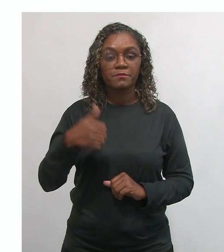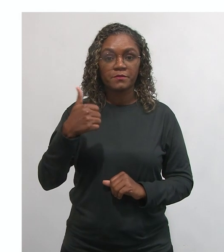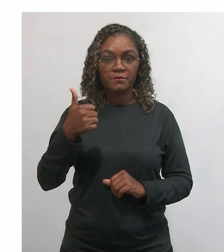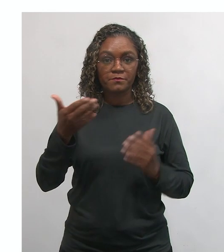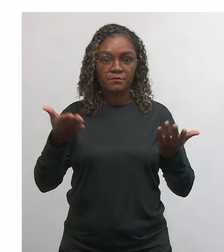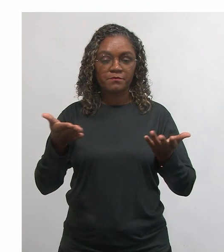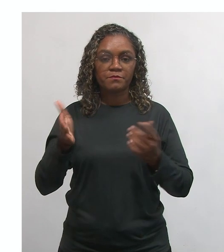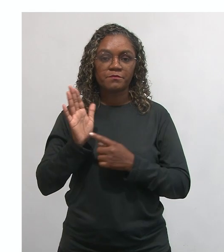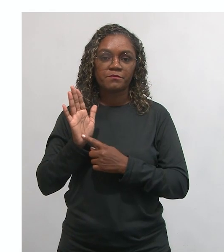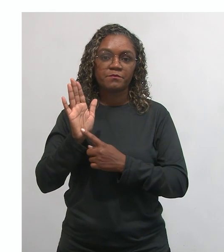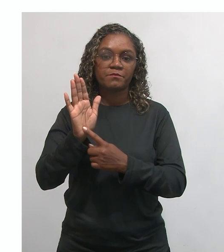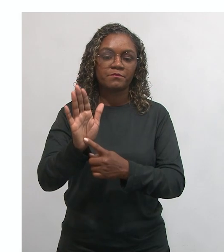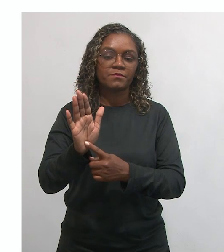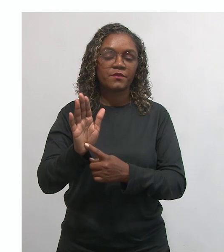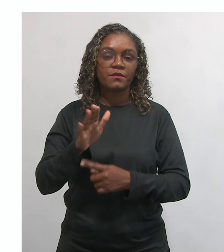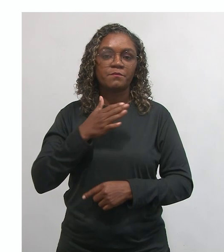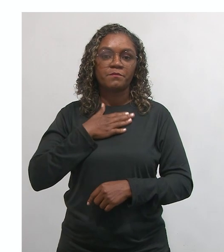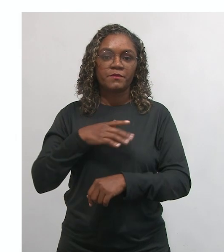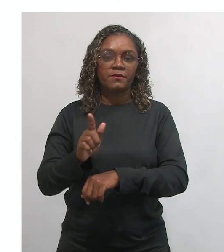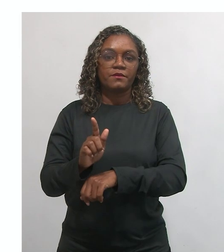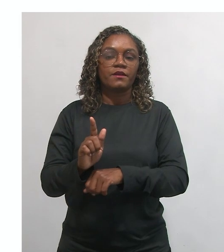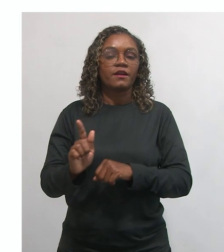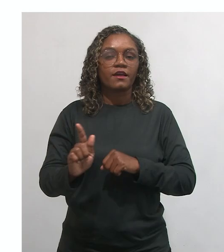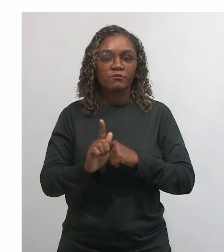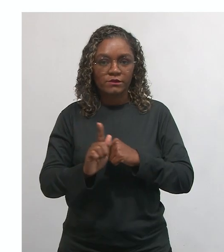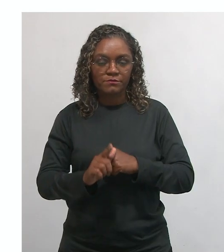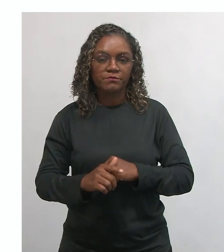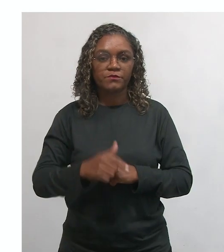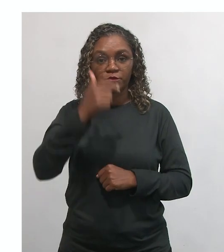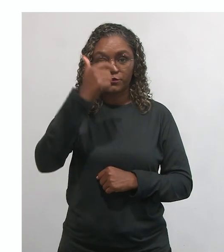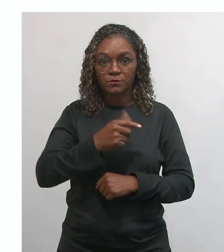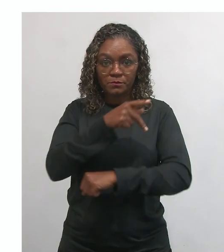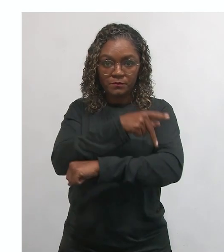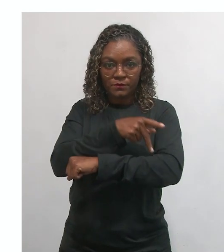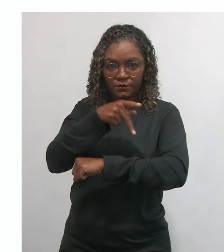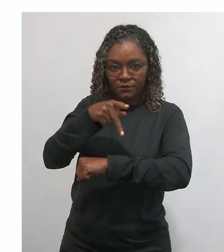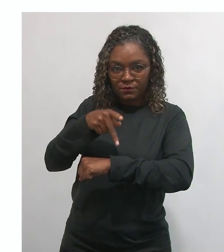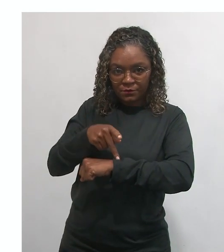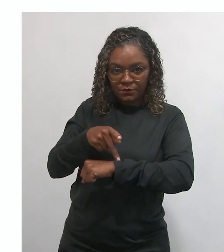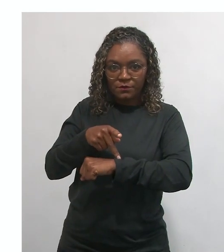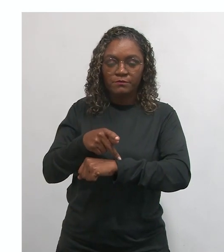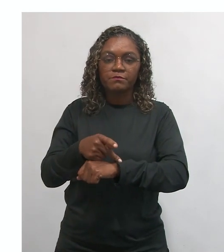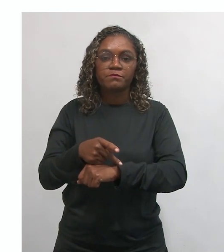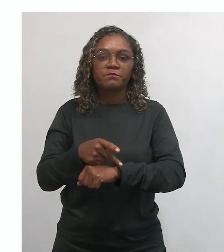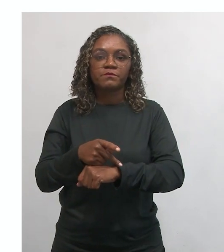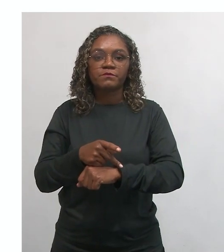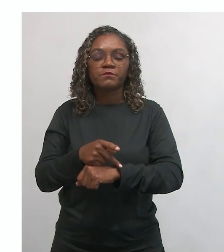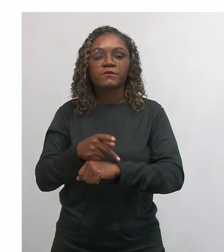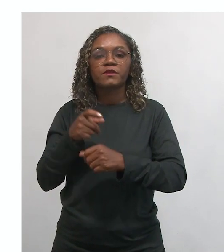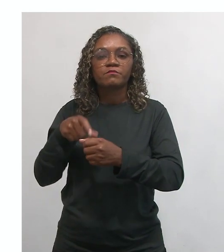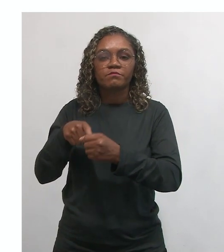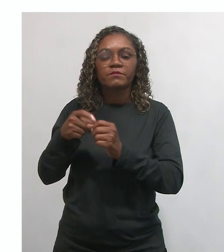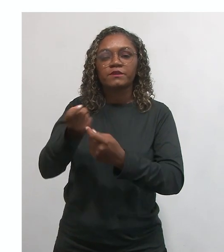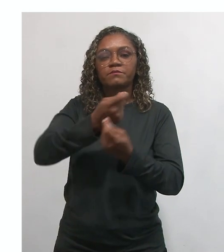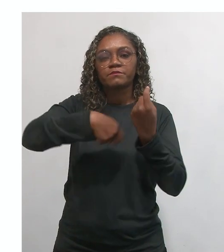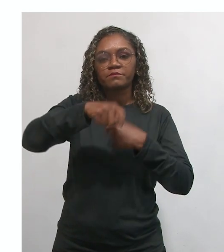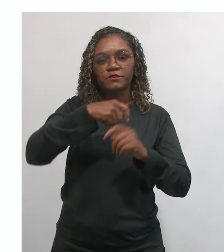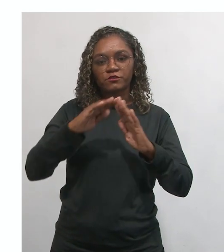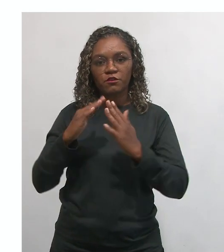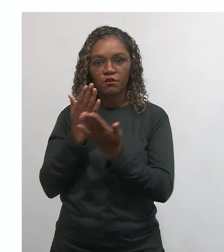Primeiramente, eu apresento a minha graduação. Sou formada em Pedagogia com Administração Escolar, mas